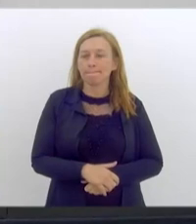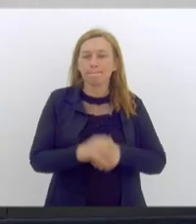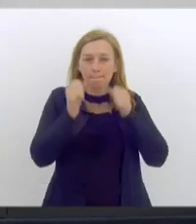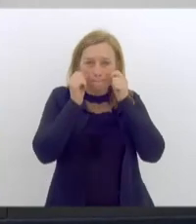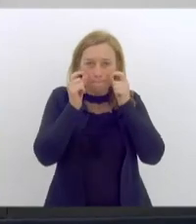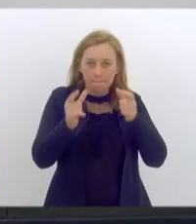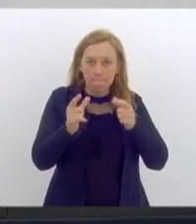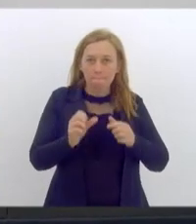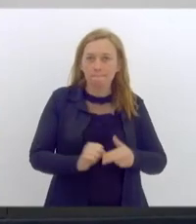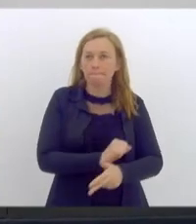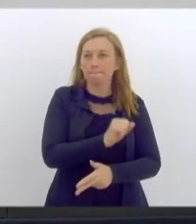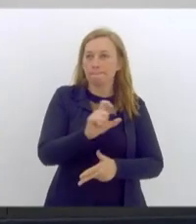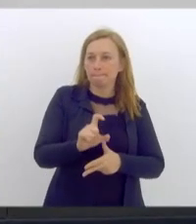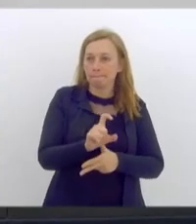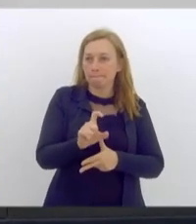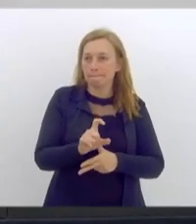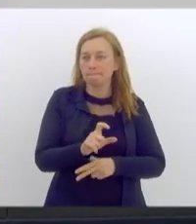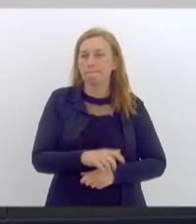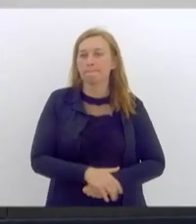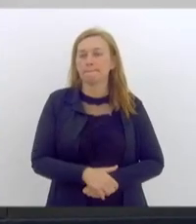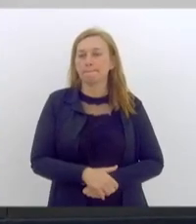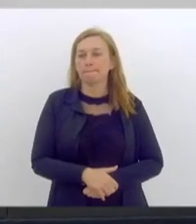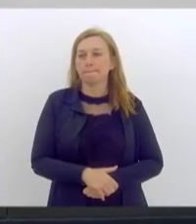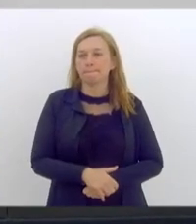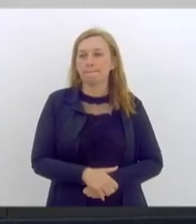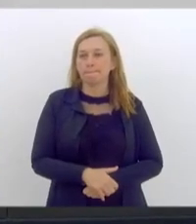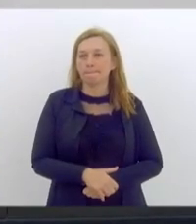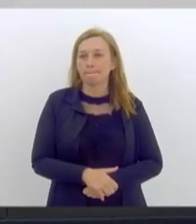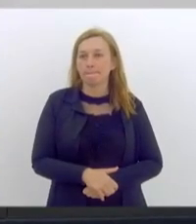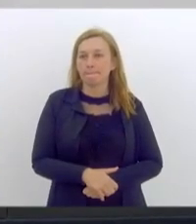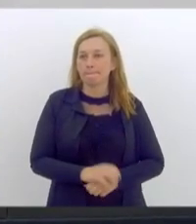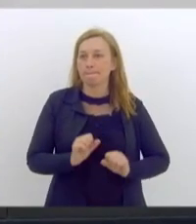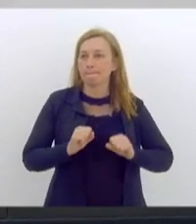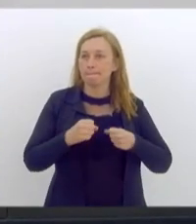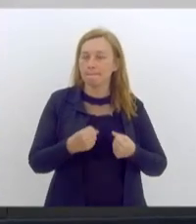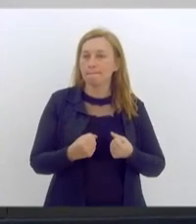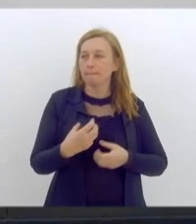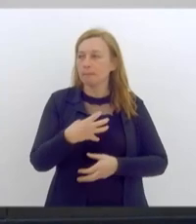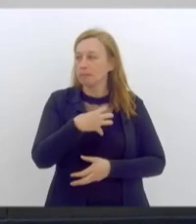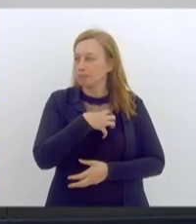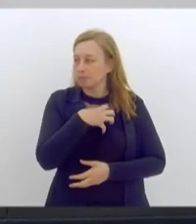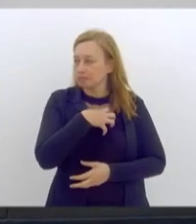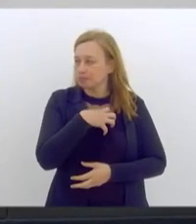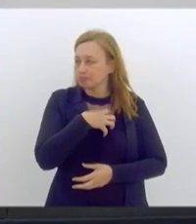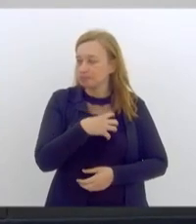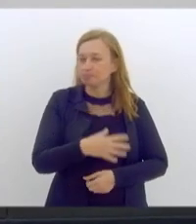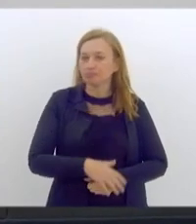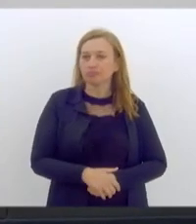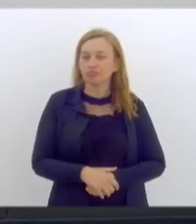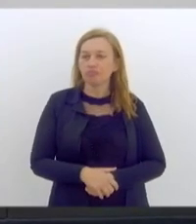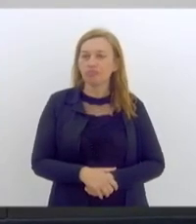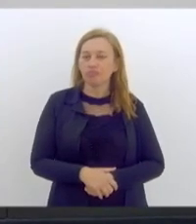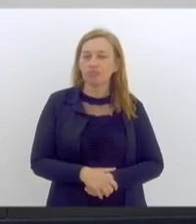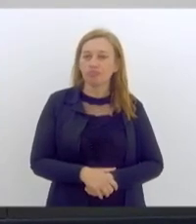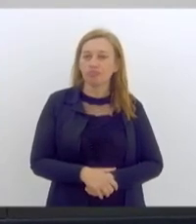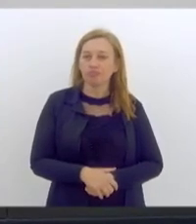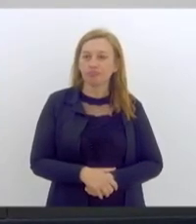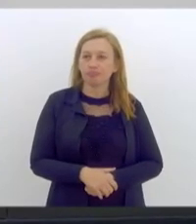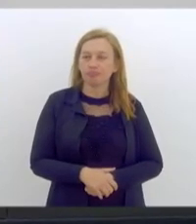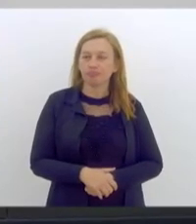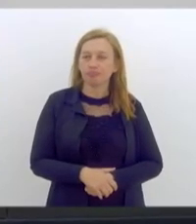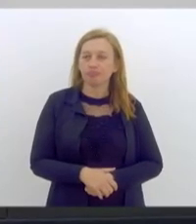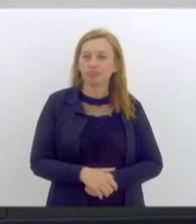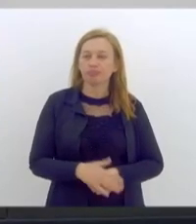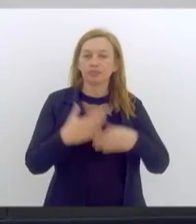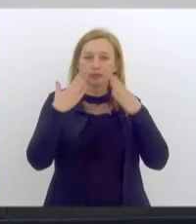um alerta O Poder Executivo envid dará esforços no sentido de apresentar